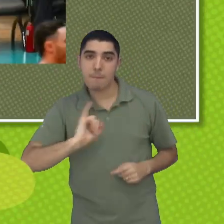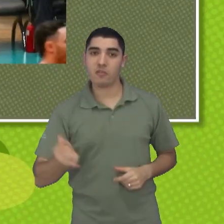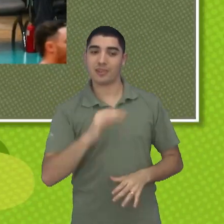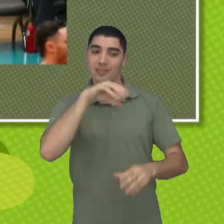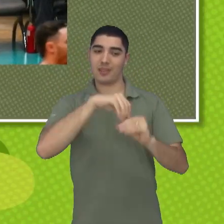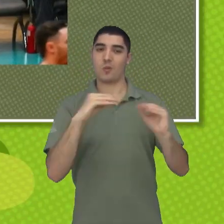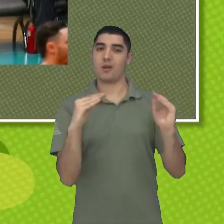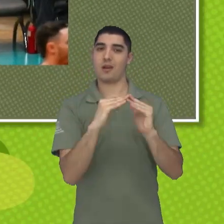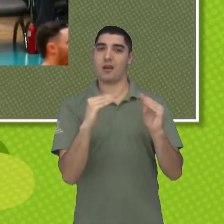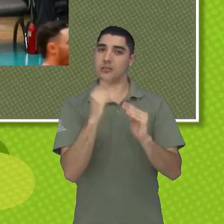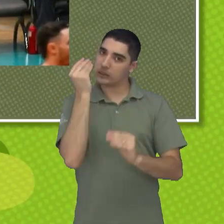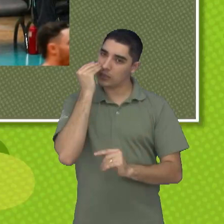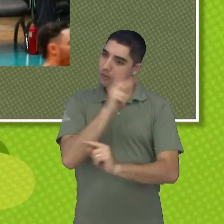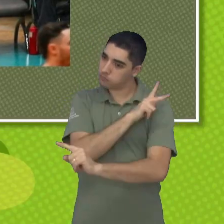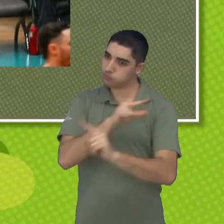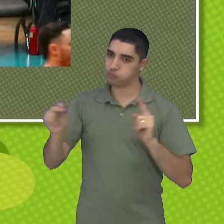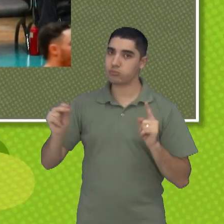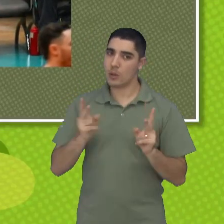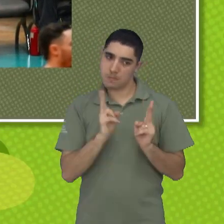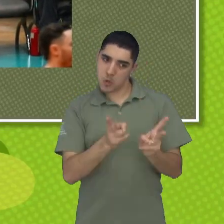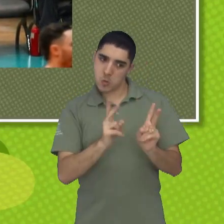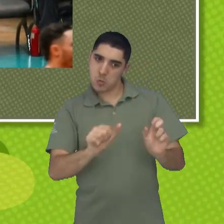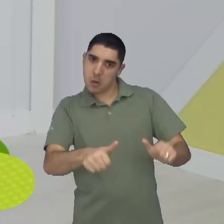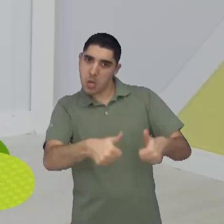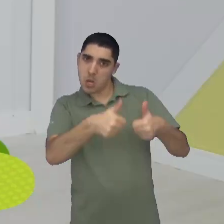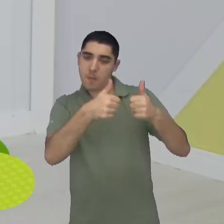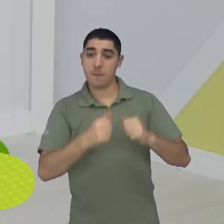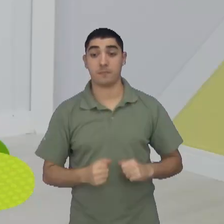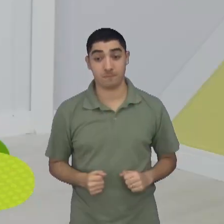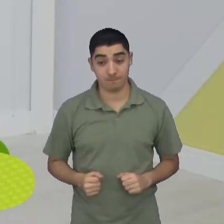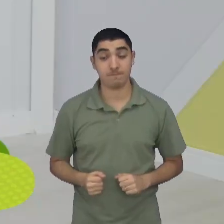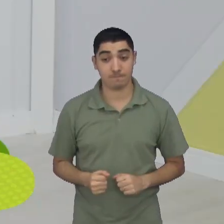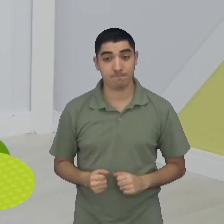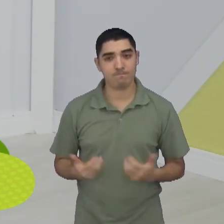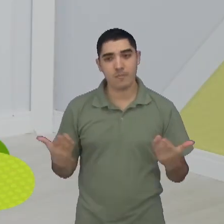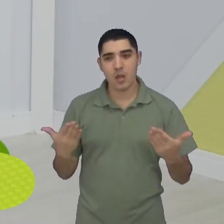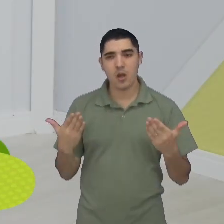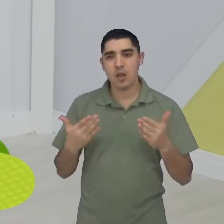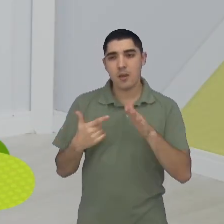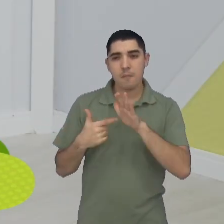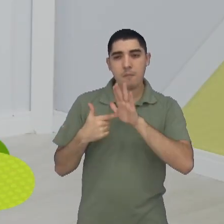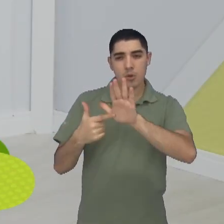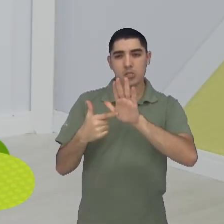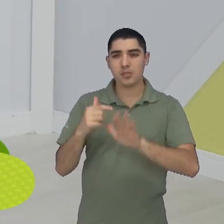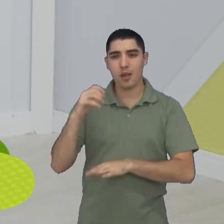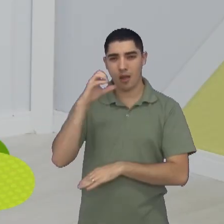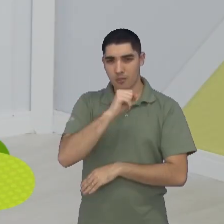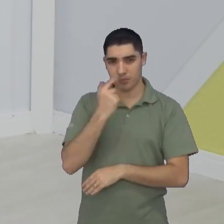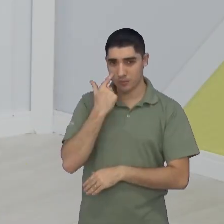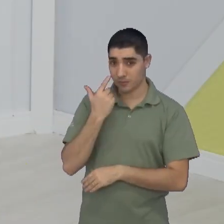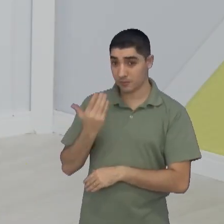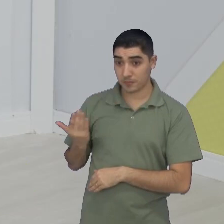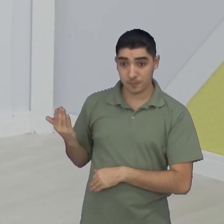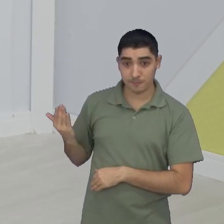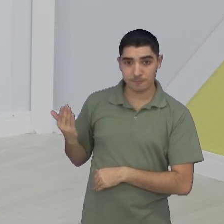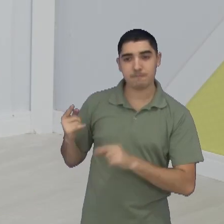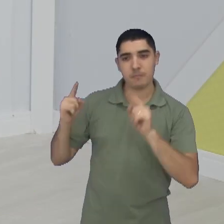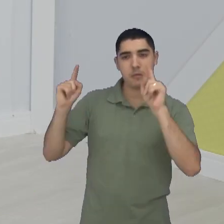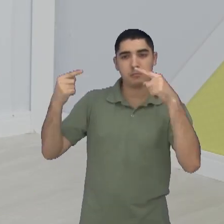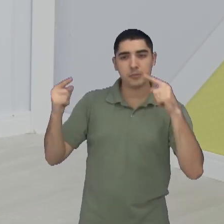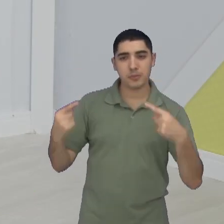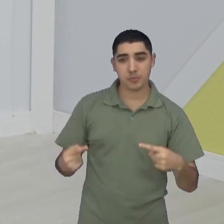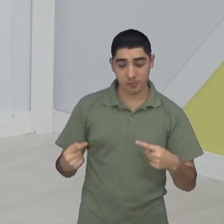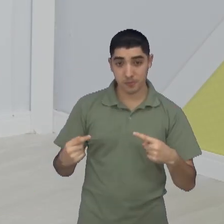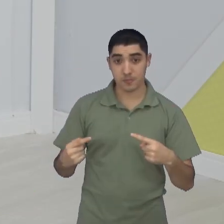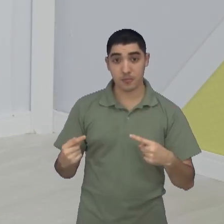do Minas e ter moral aí para a sequência da Superliga, Bruno. Pois é, a gente vai mostrar rapidinho então uma tabelinha aí, ô Matheus, só para a gente mostrar. Então os